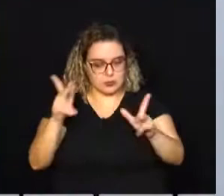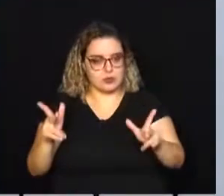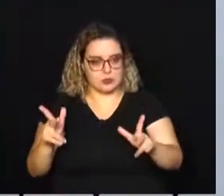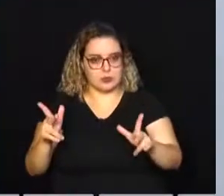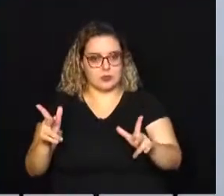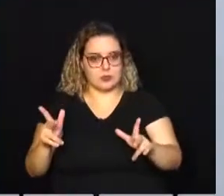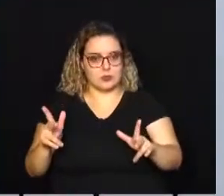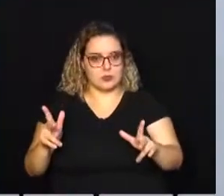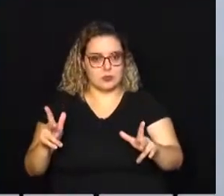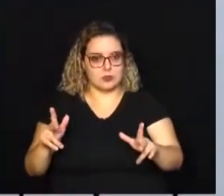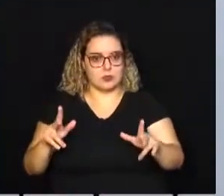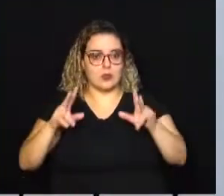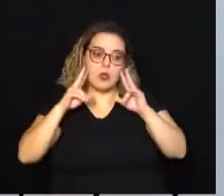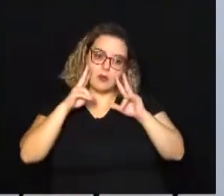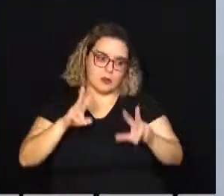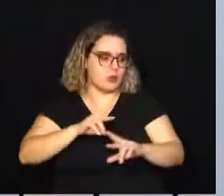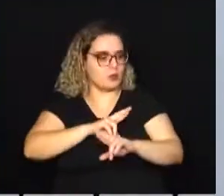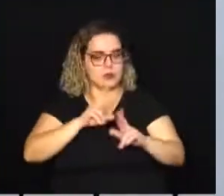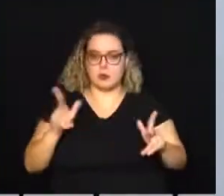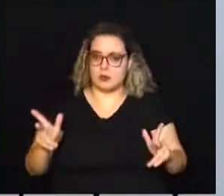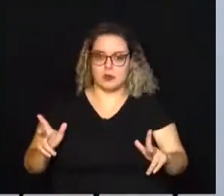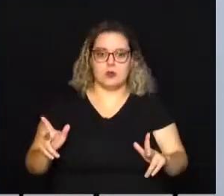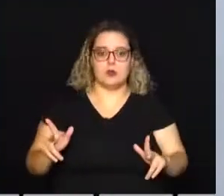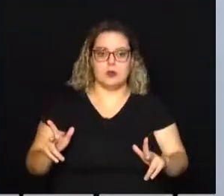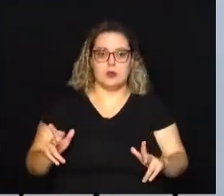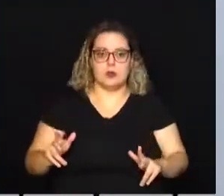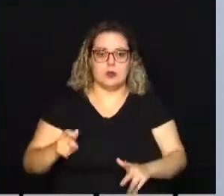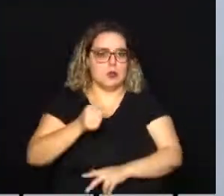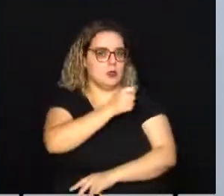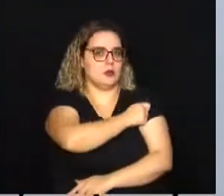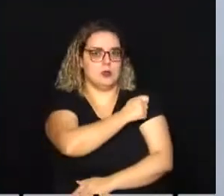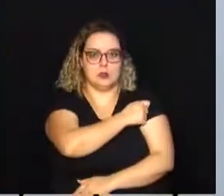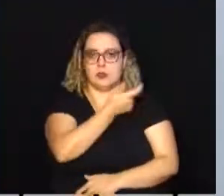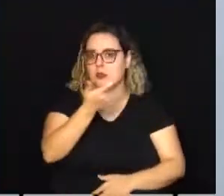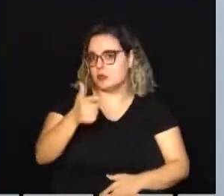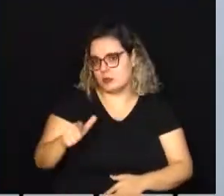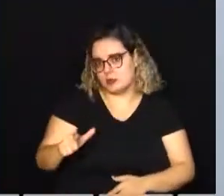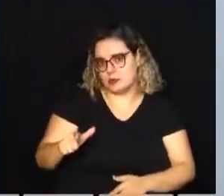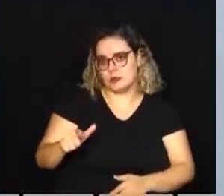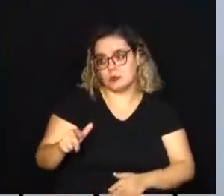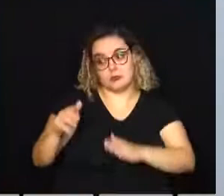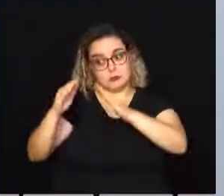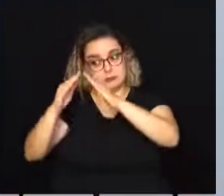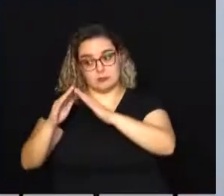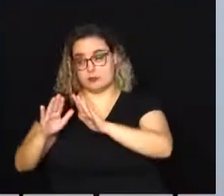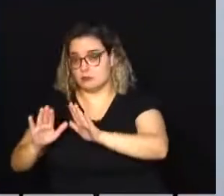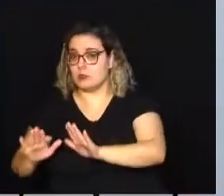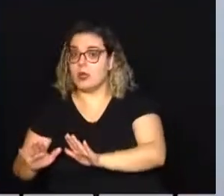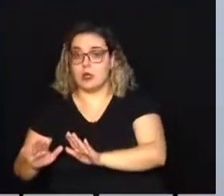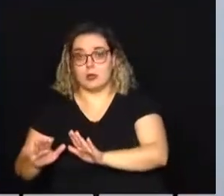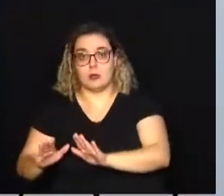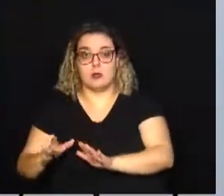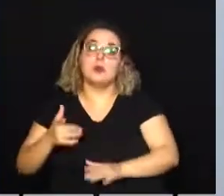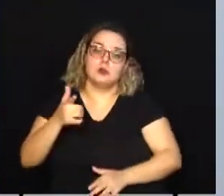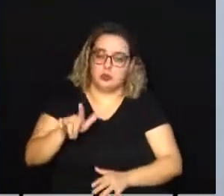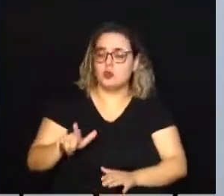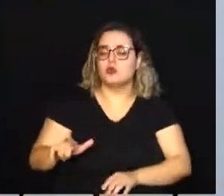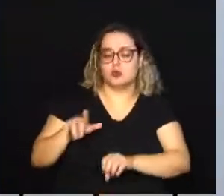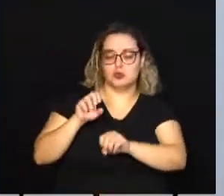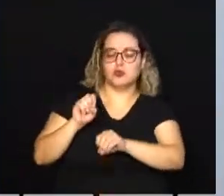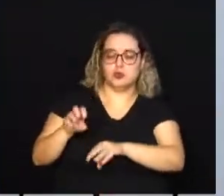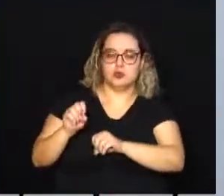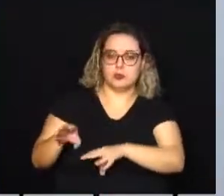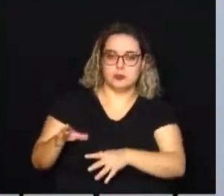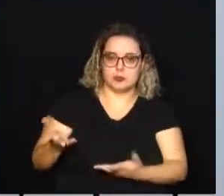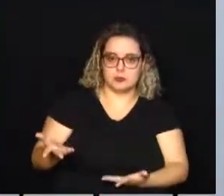veja a alternativa para chegar à alimentação escolar, porque as aulas continuam, mesmo que de maneira remota. Sim. Mas houve um entendimento do judiciário que isso seria